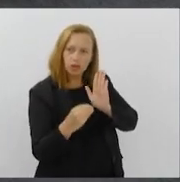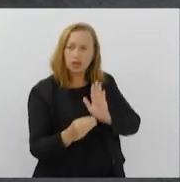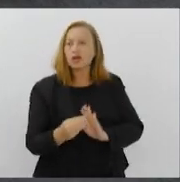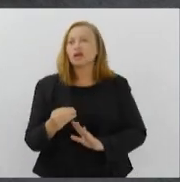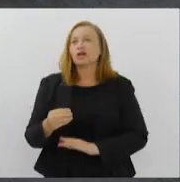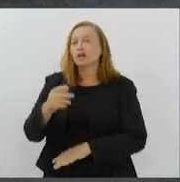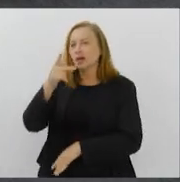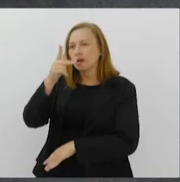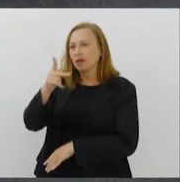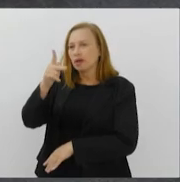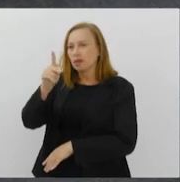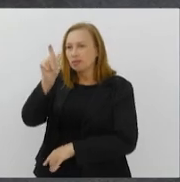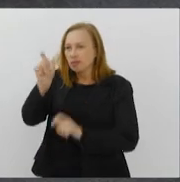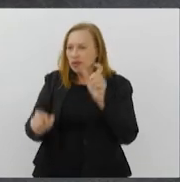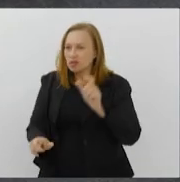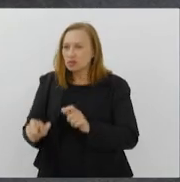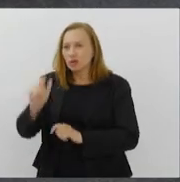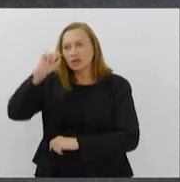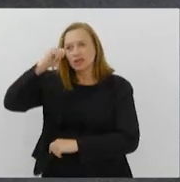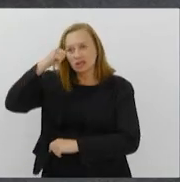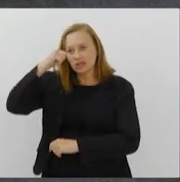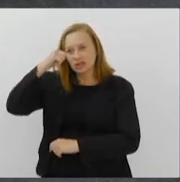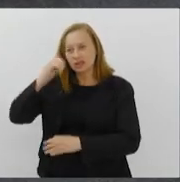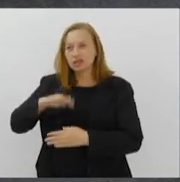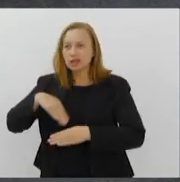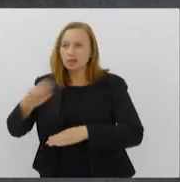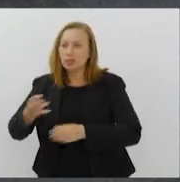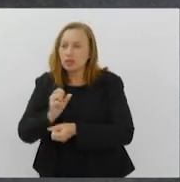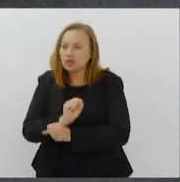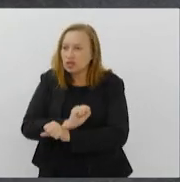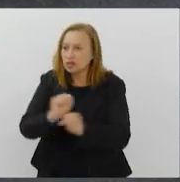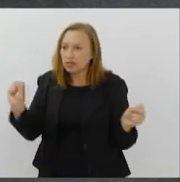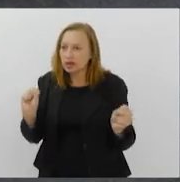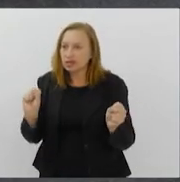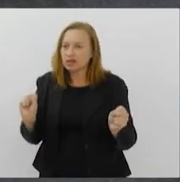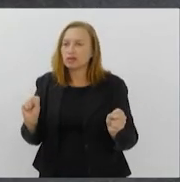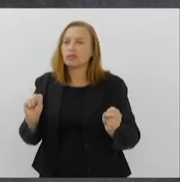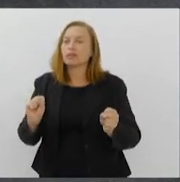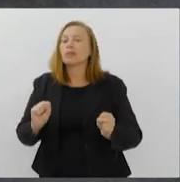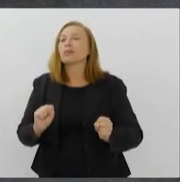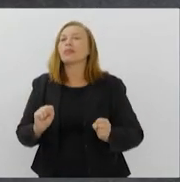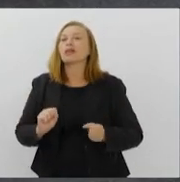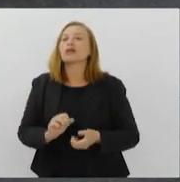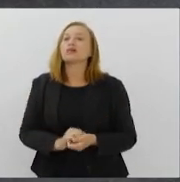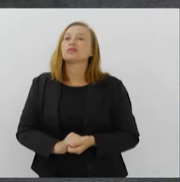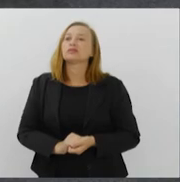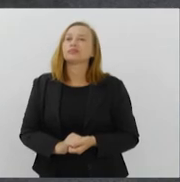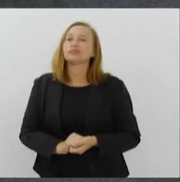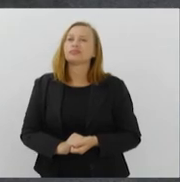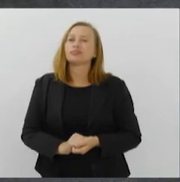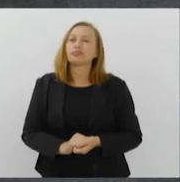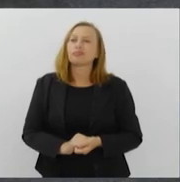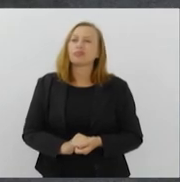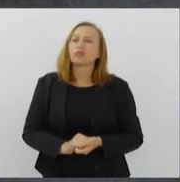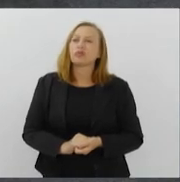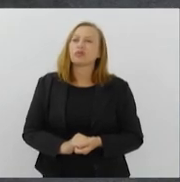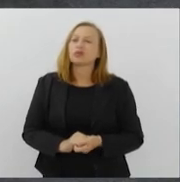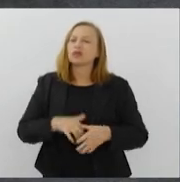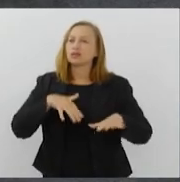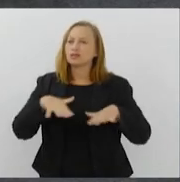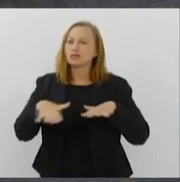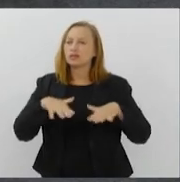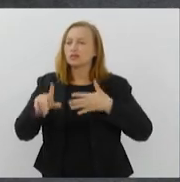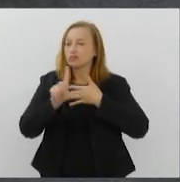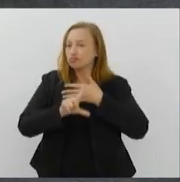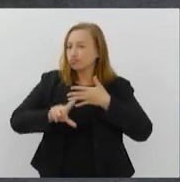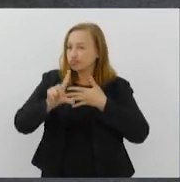negra pós-regime de abolição inconclusa. E, dentre toda a manifestação literária